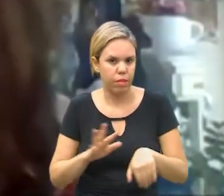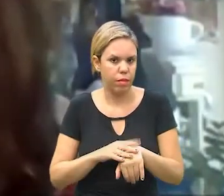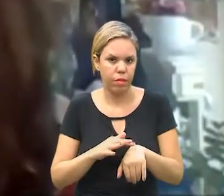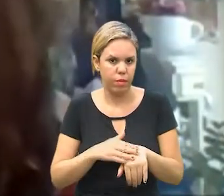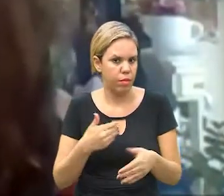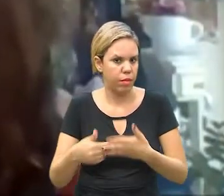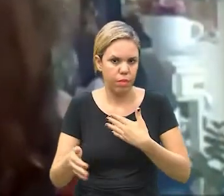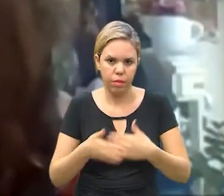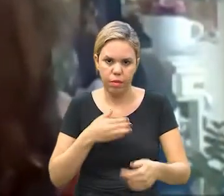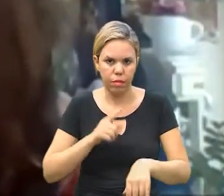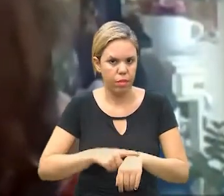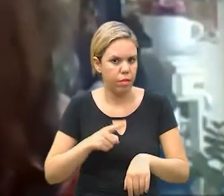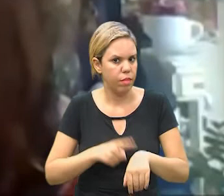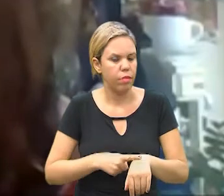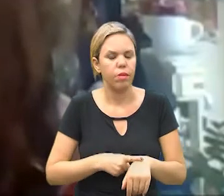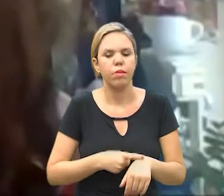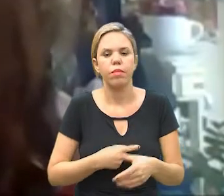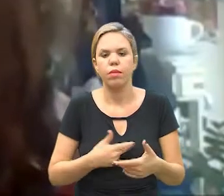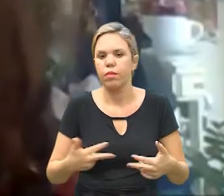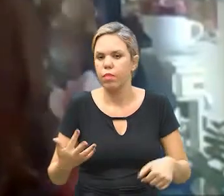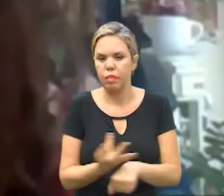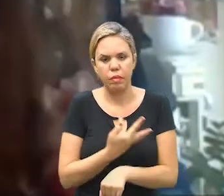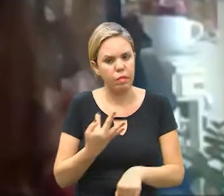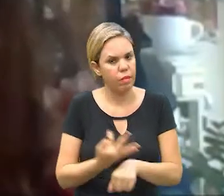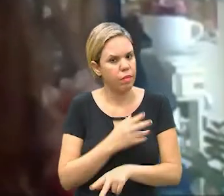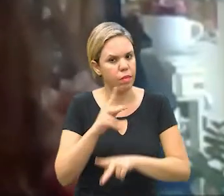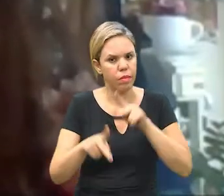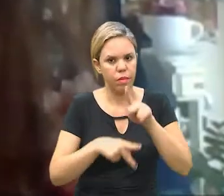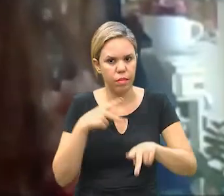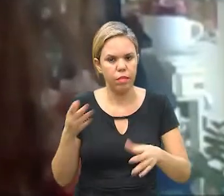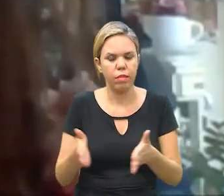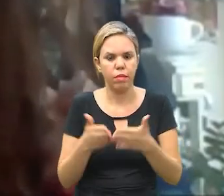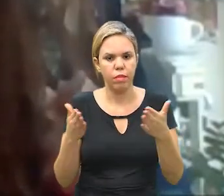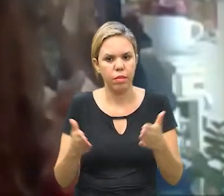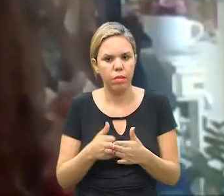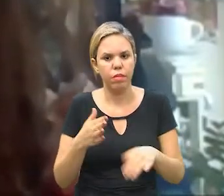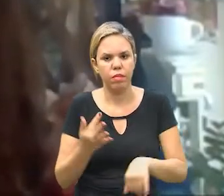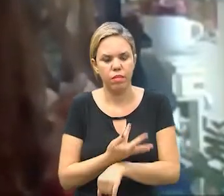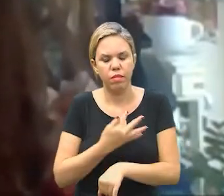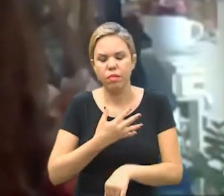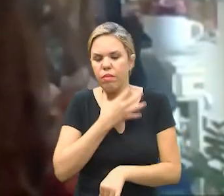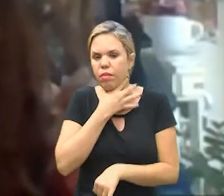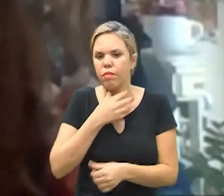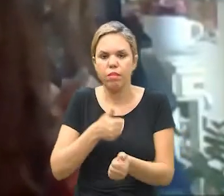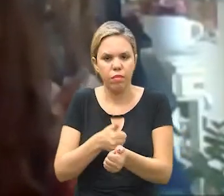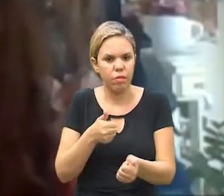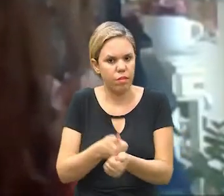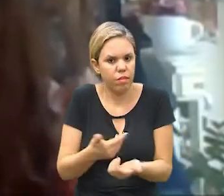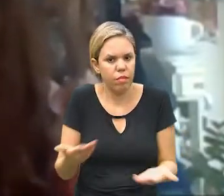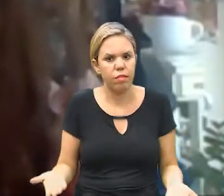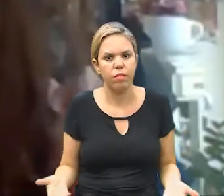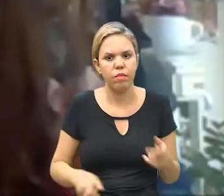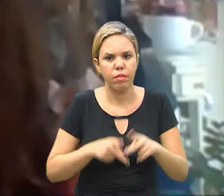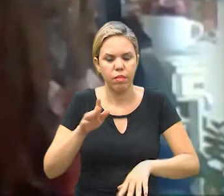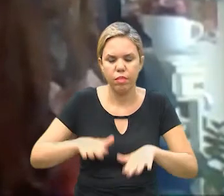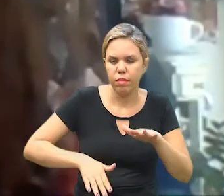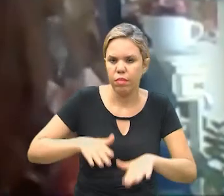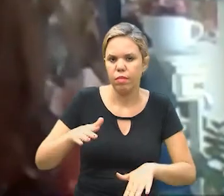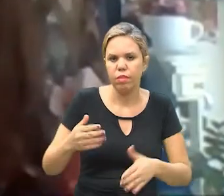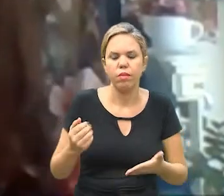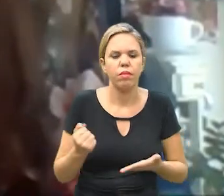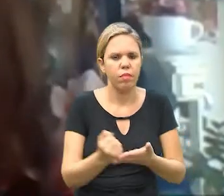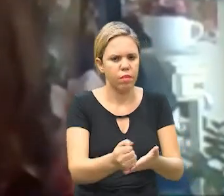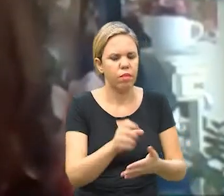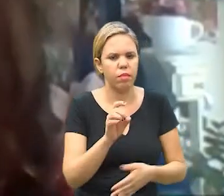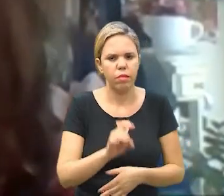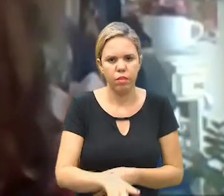mas em qualquer situação, para as pessoas que vivem ao seu redor. Sabe? Às vezes a ajuda não